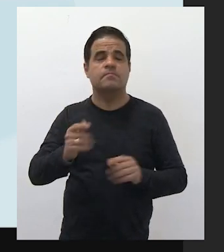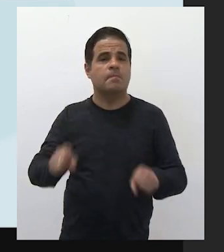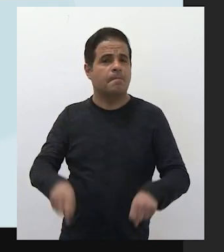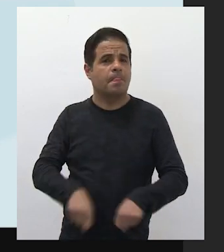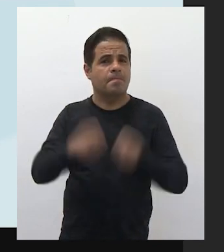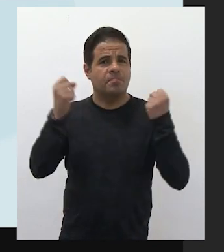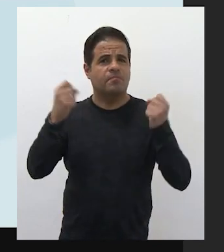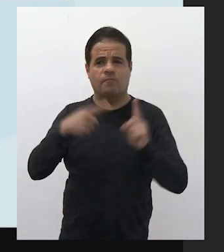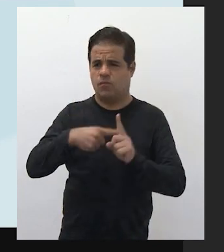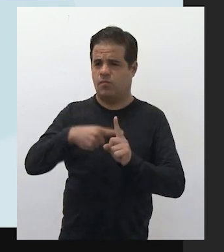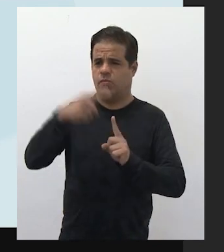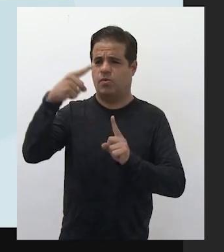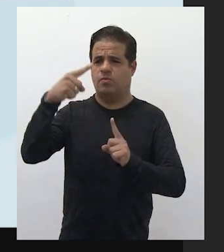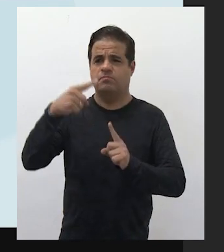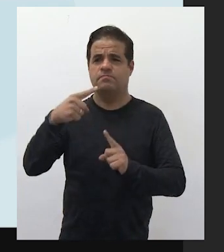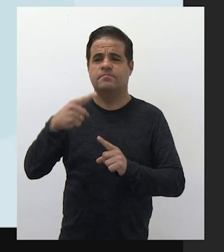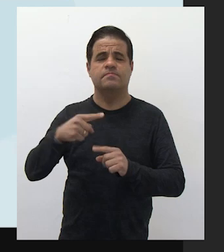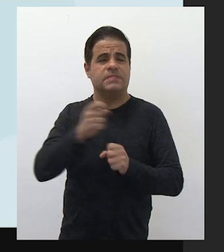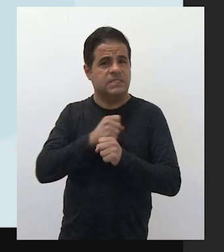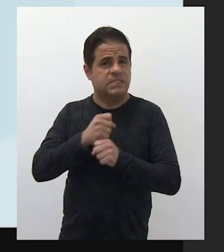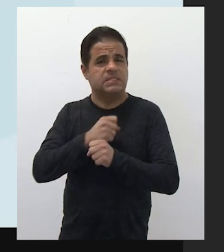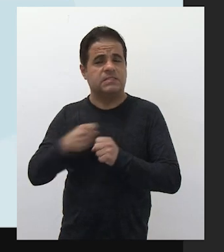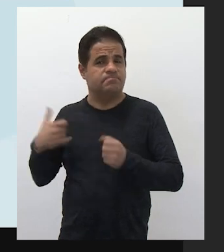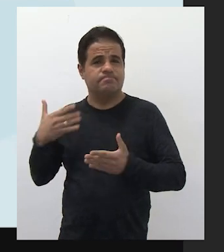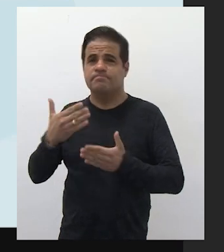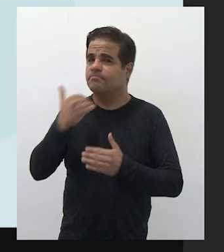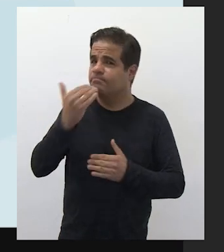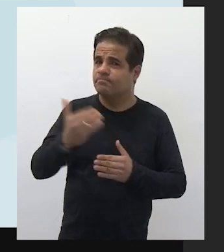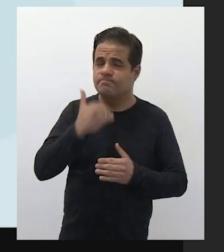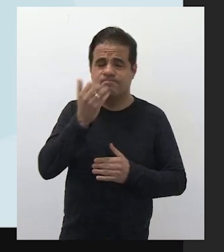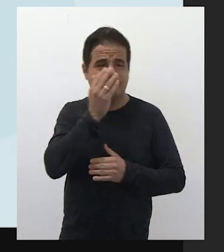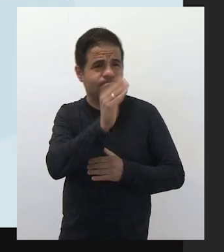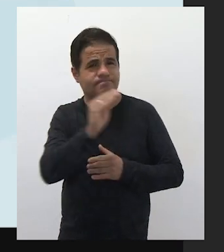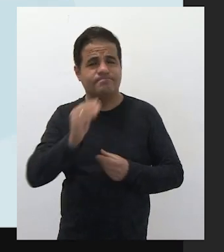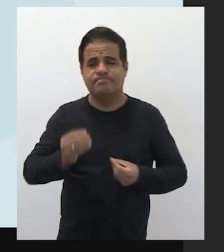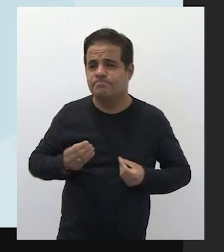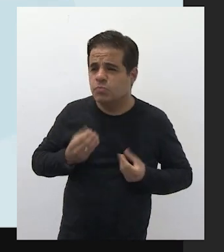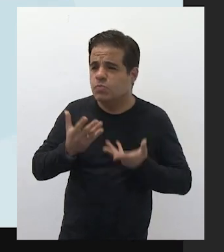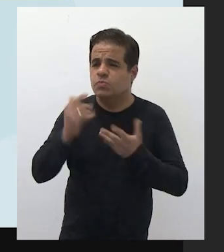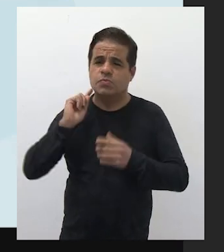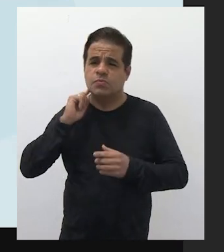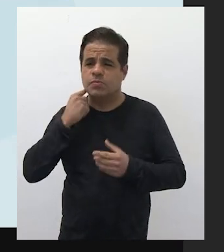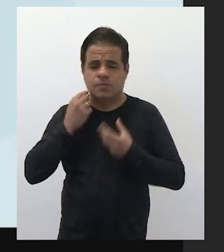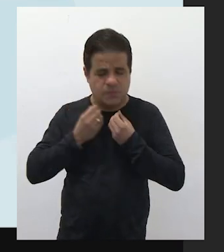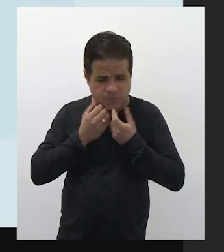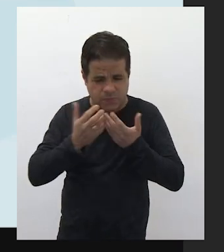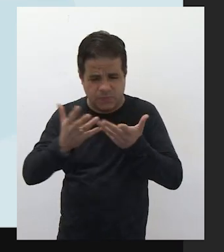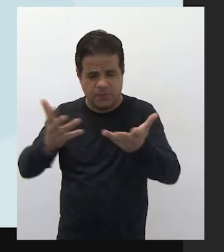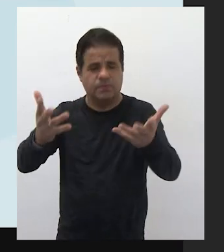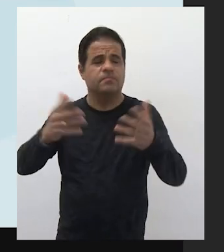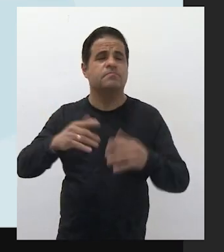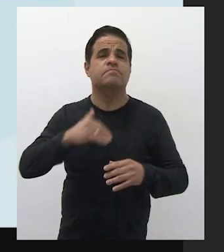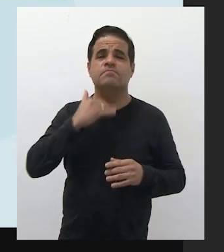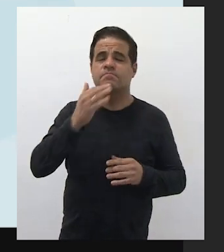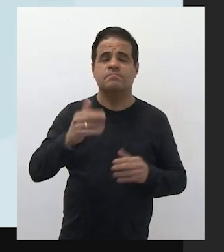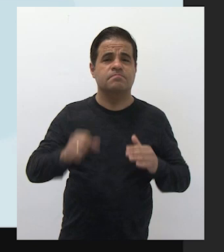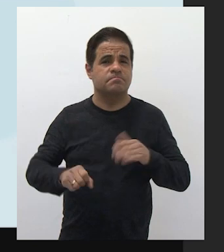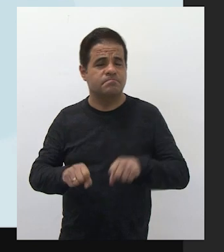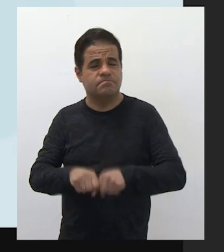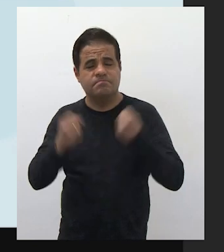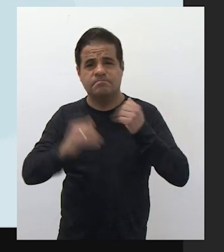quebrando recordes nos últimos anos. Não dá para ignorar a poluição, não dá para ignorar rompimento